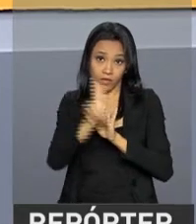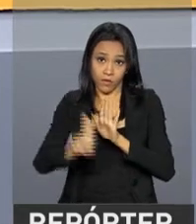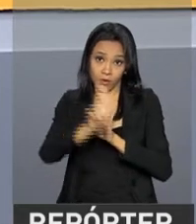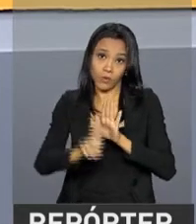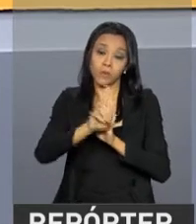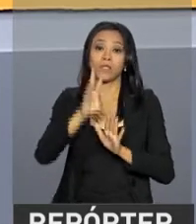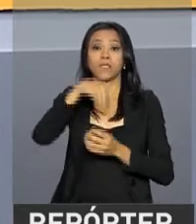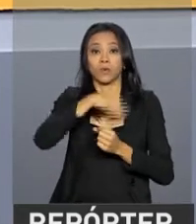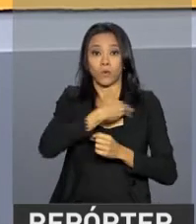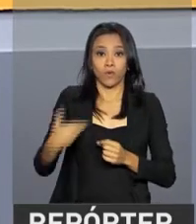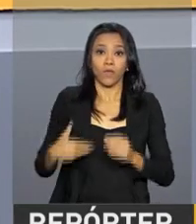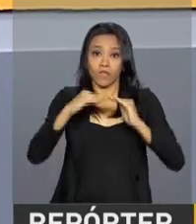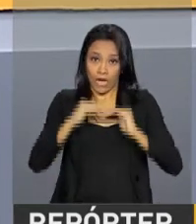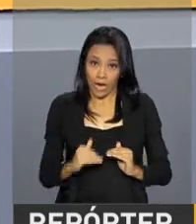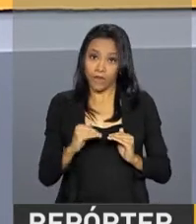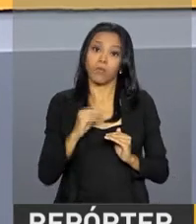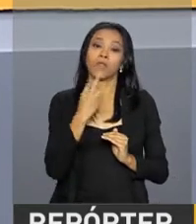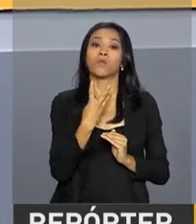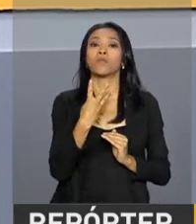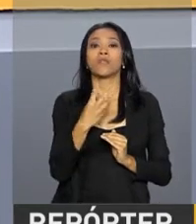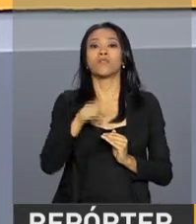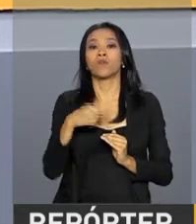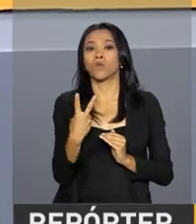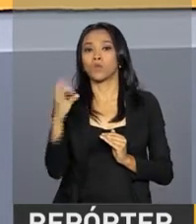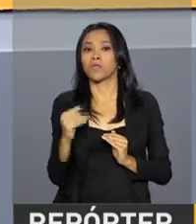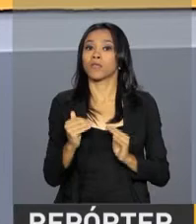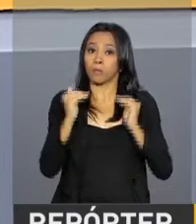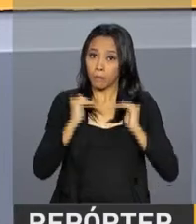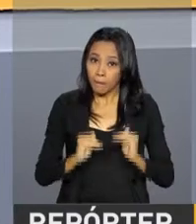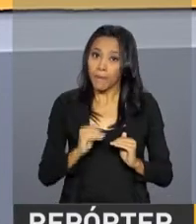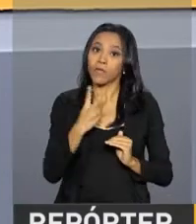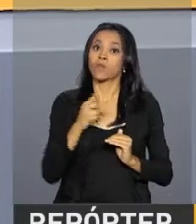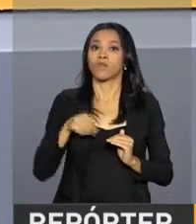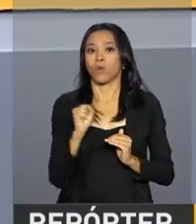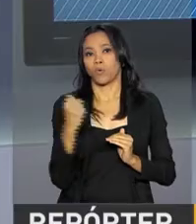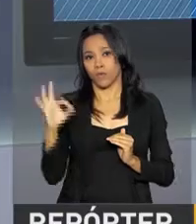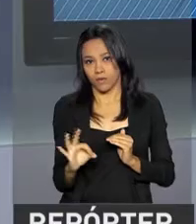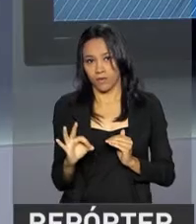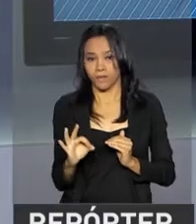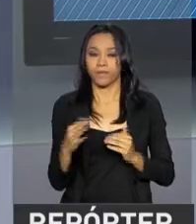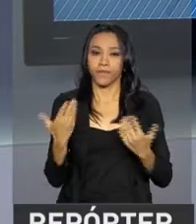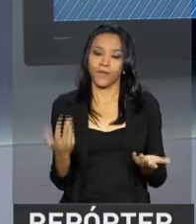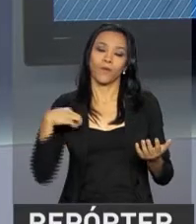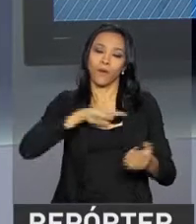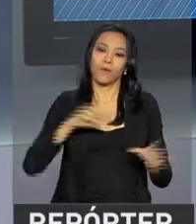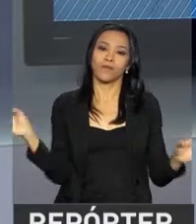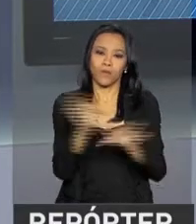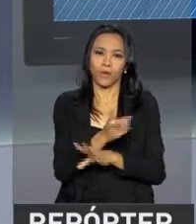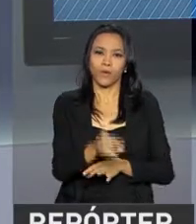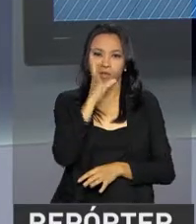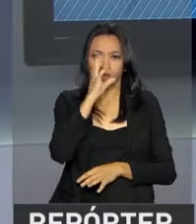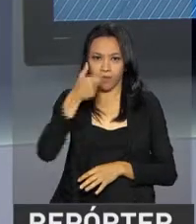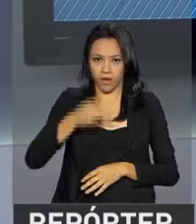metas pelo governo, ela caiu de 3,2% para 2,8%. Nós ficamos por aqui. Continue